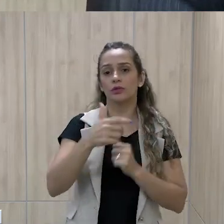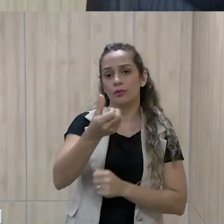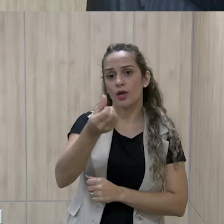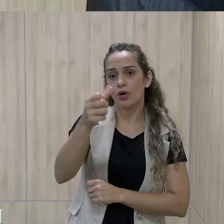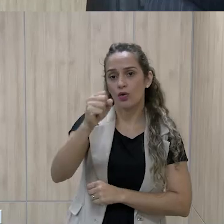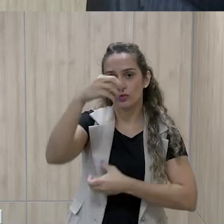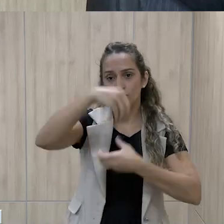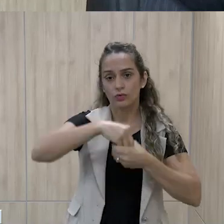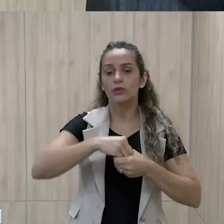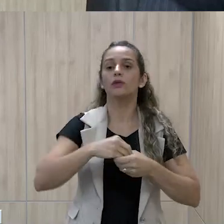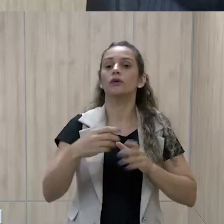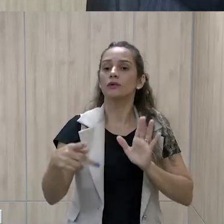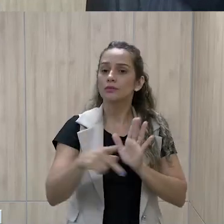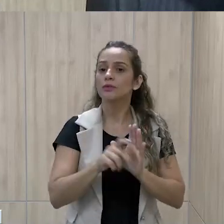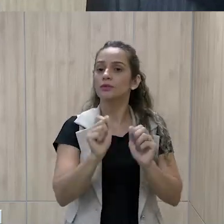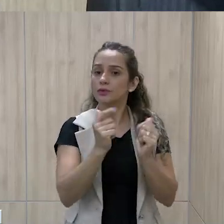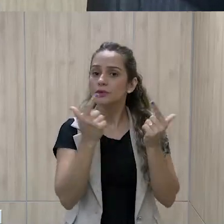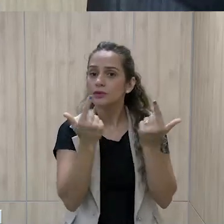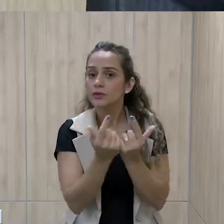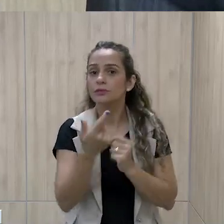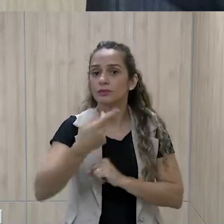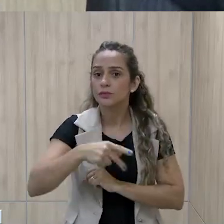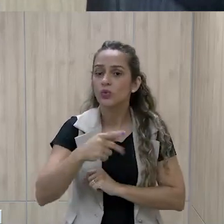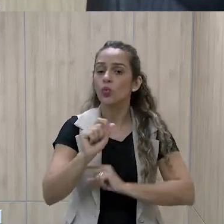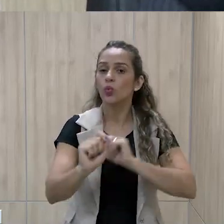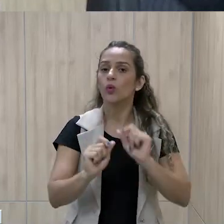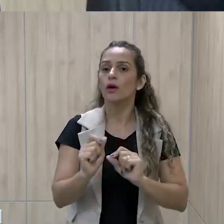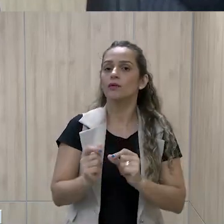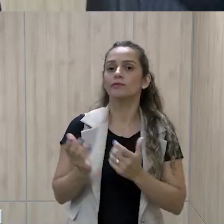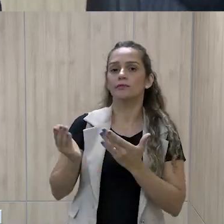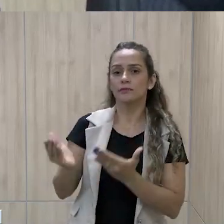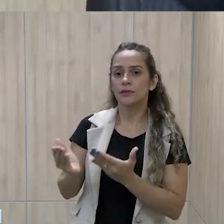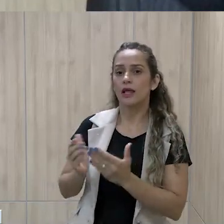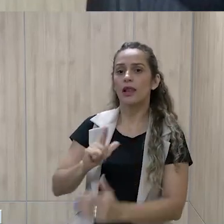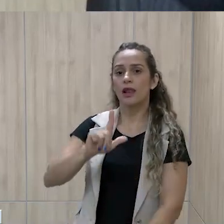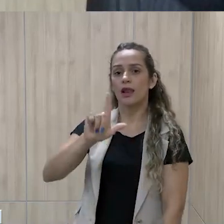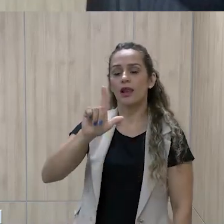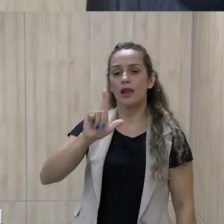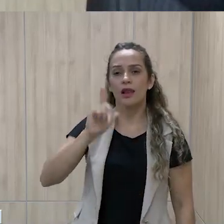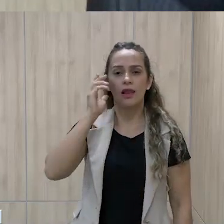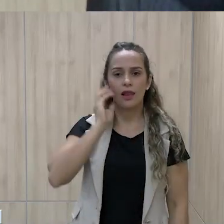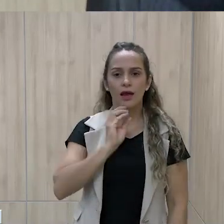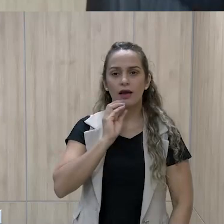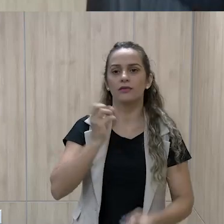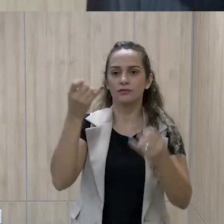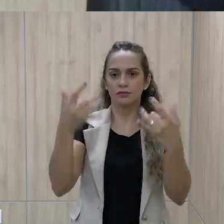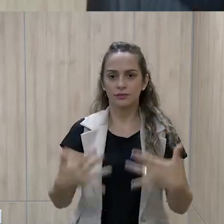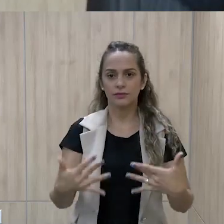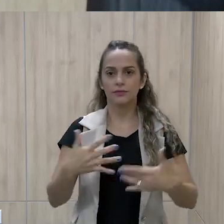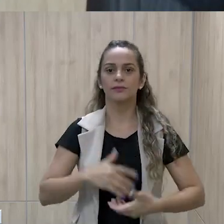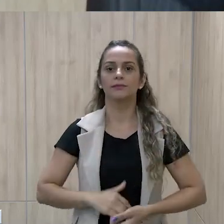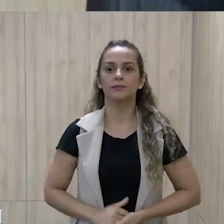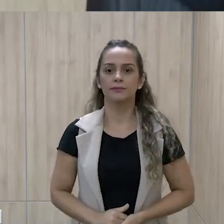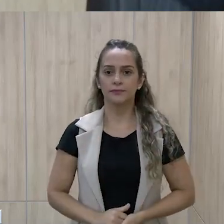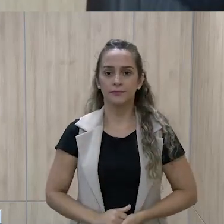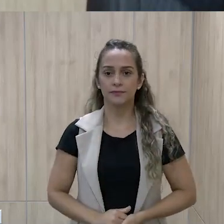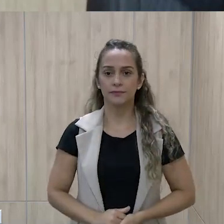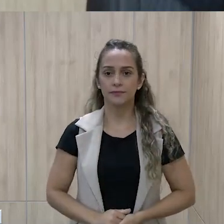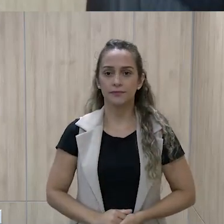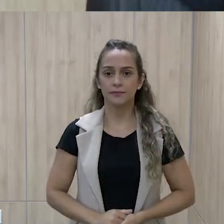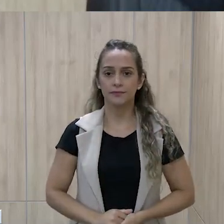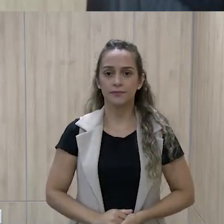terceiro artigo 168 regimento interno da Assembleia Legislativa de Rondônia para relatar Deputado Laerte Gomes